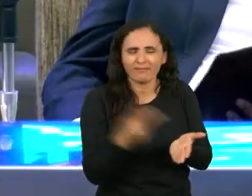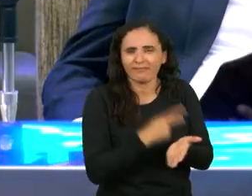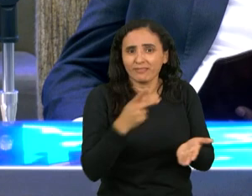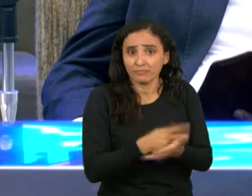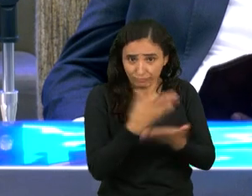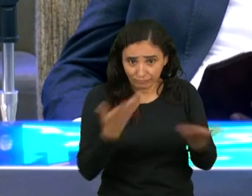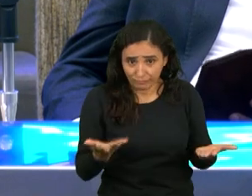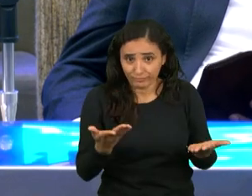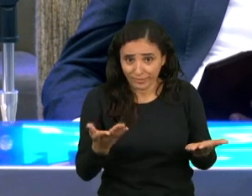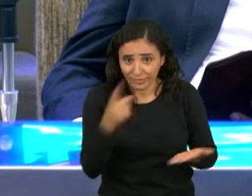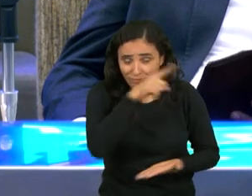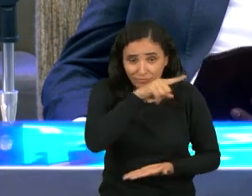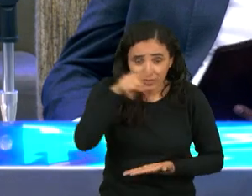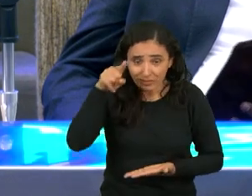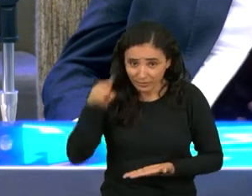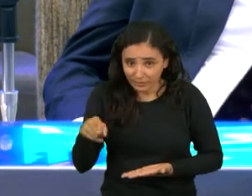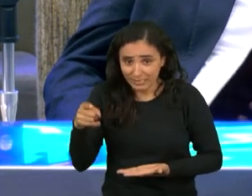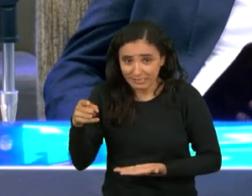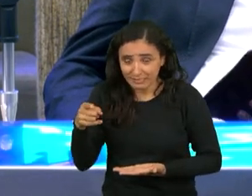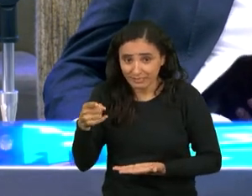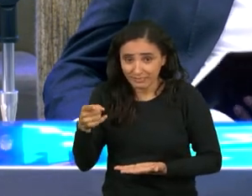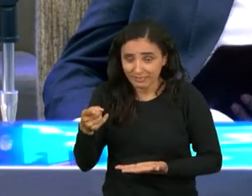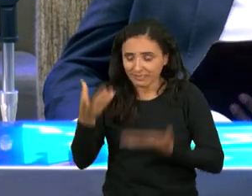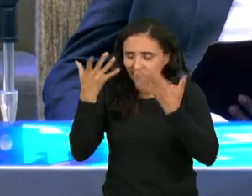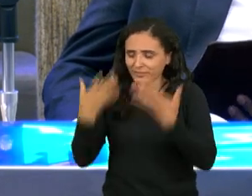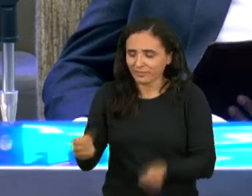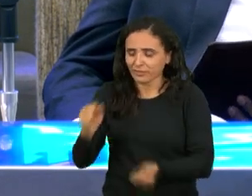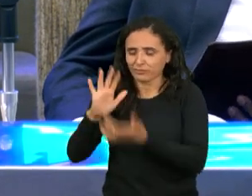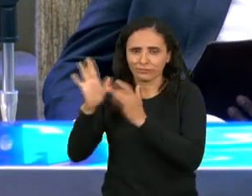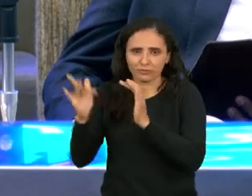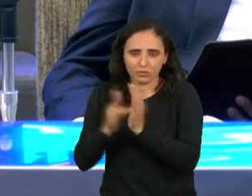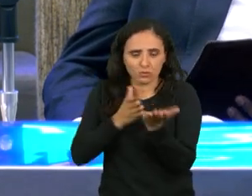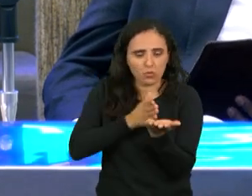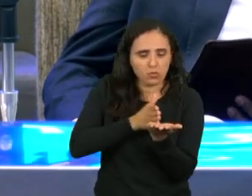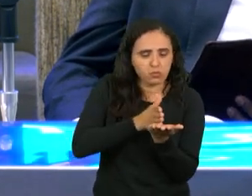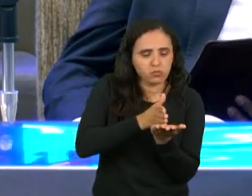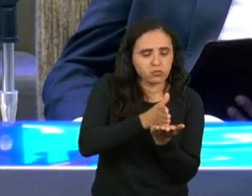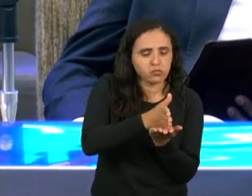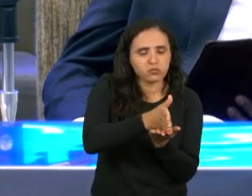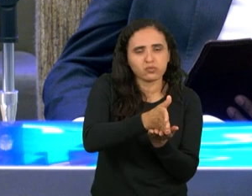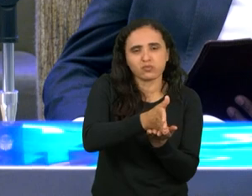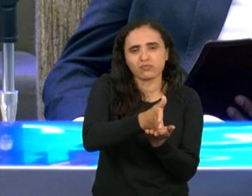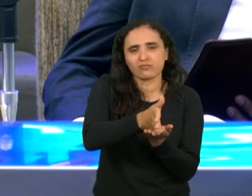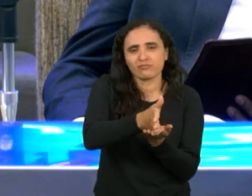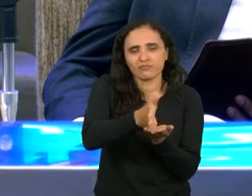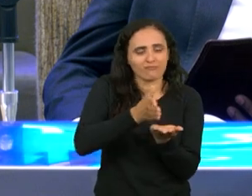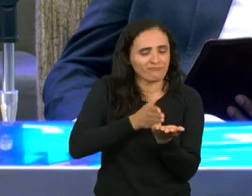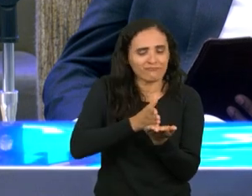outro tempo andaste segundo o curso ou seja correnteza